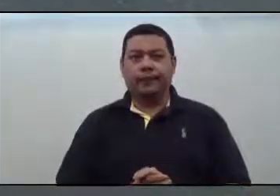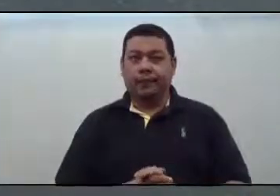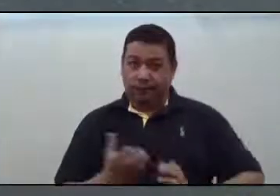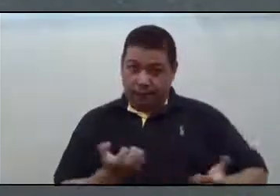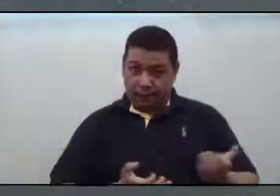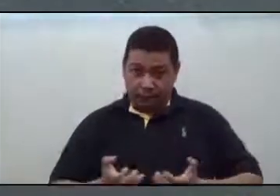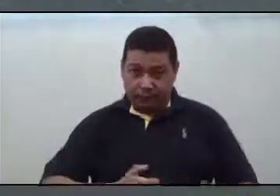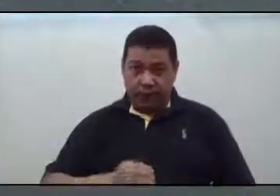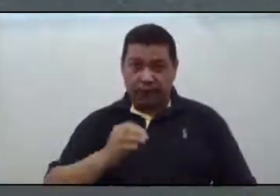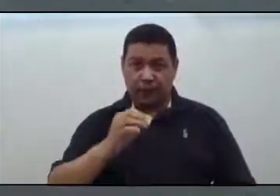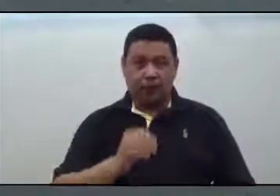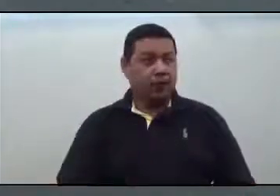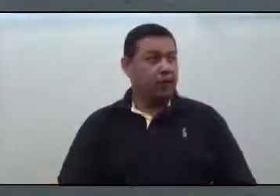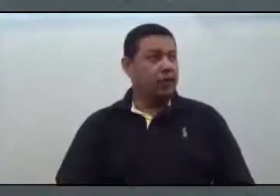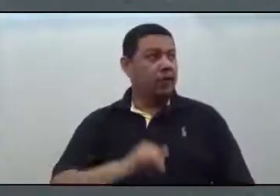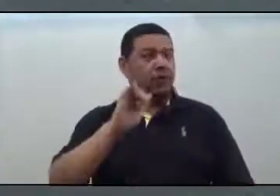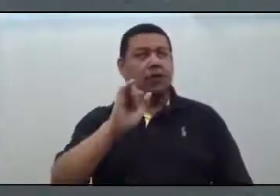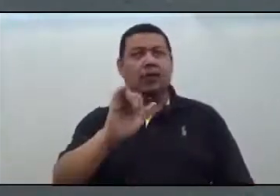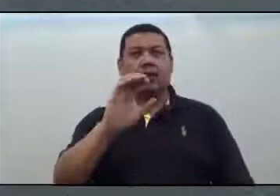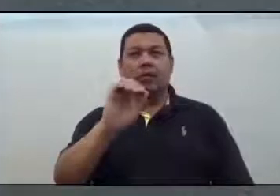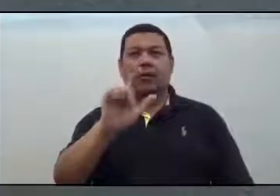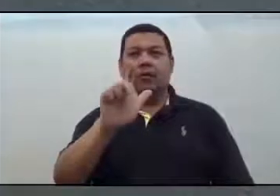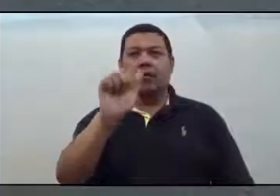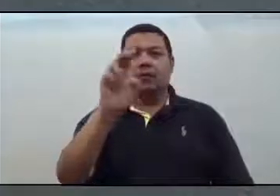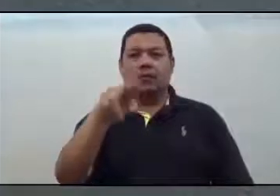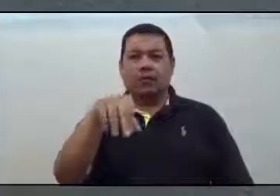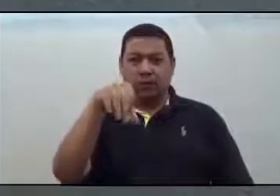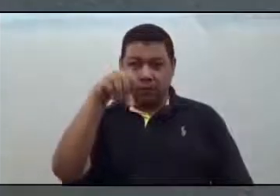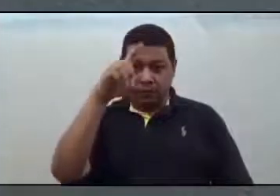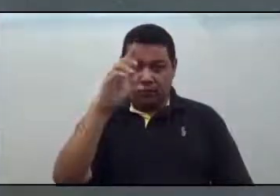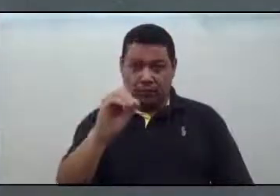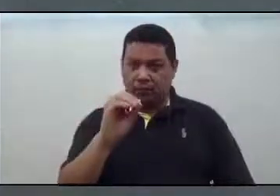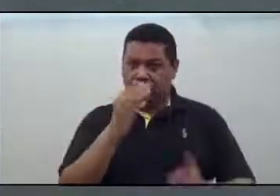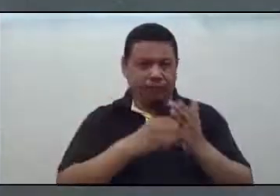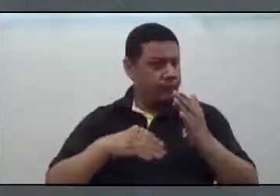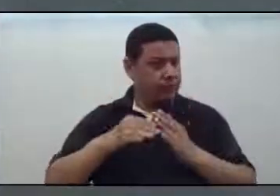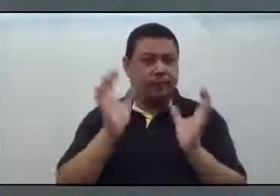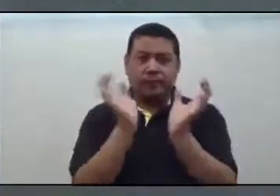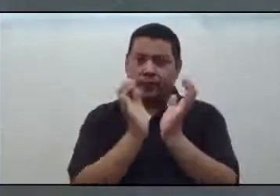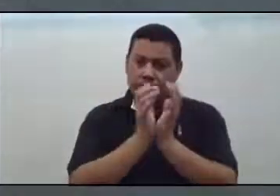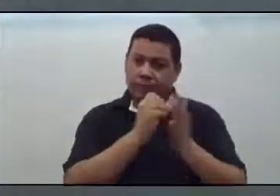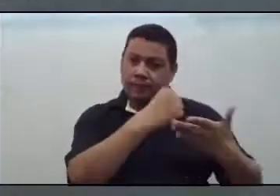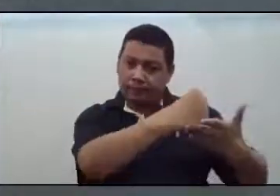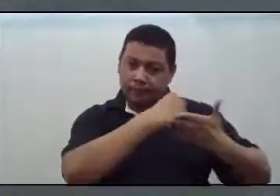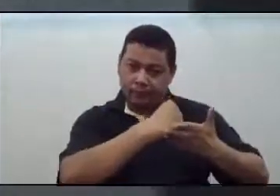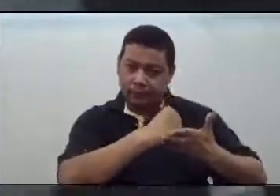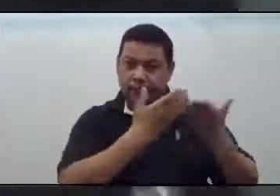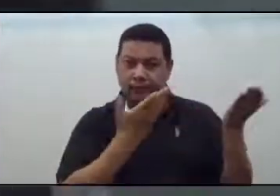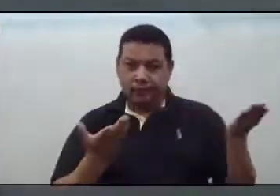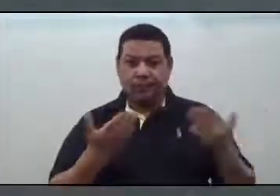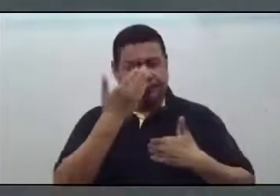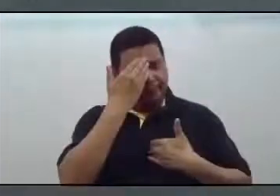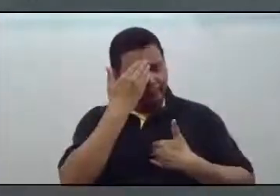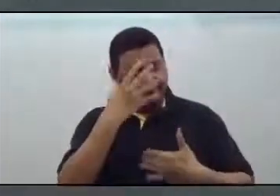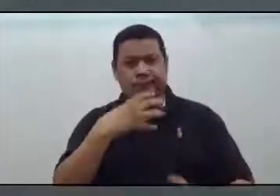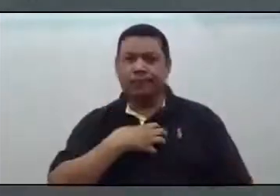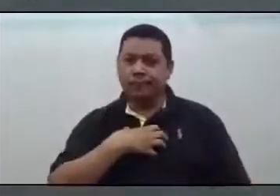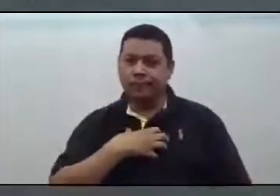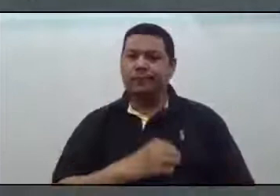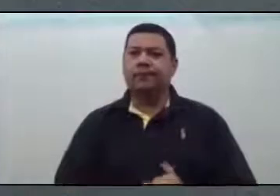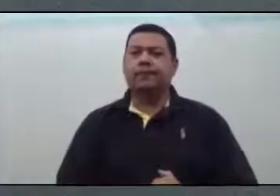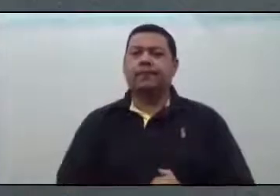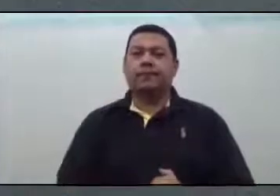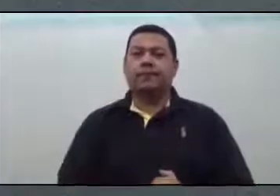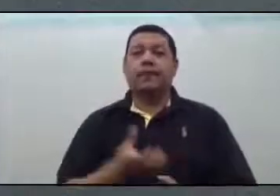obrigado ao senhor, a toda a sua equipe que prestou aquele trabalho bacana, tá? Muito obrigado mesmo,